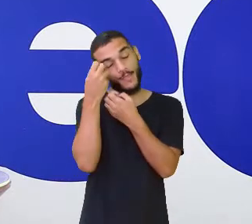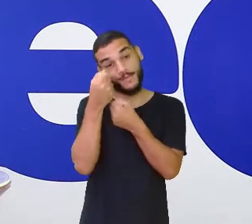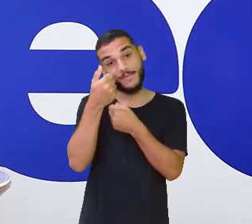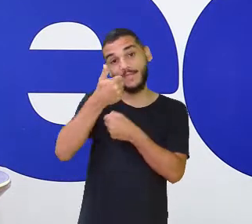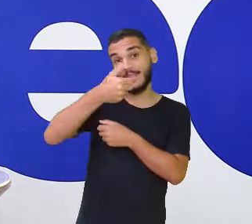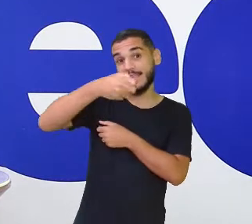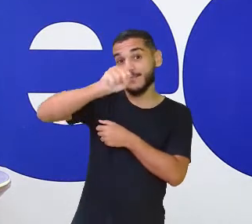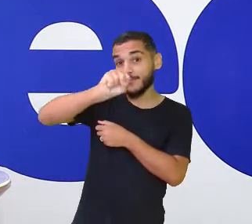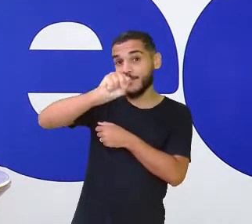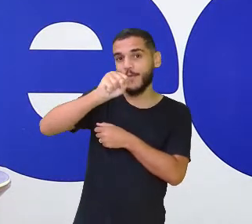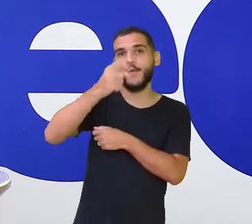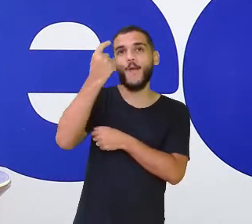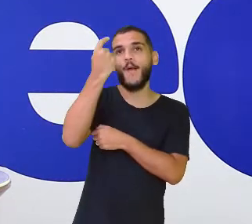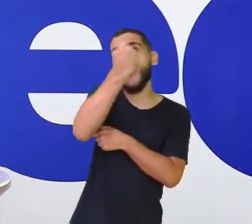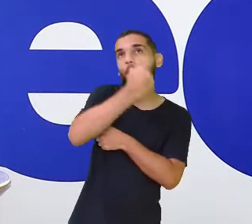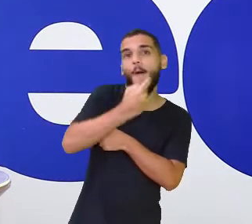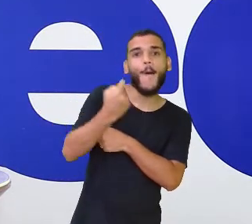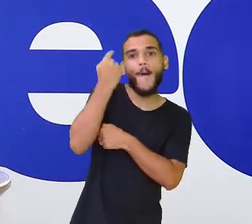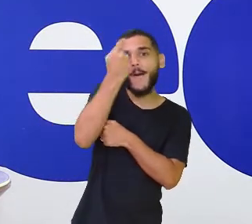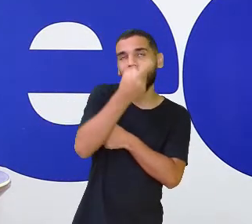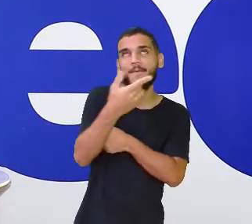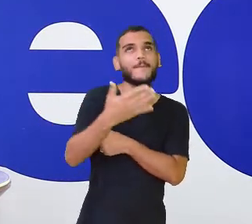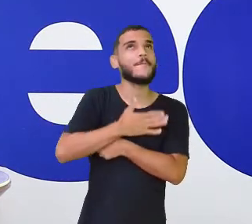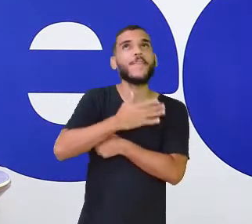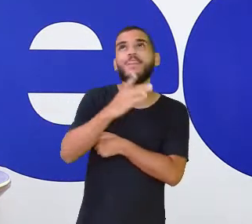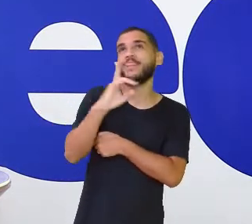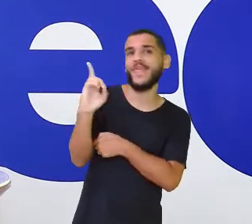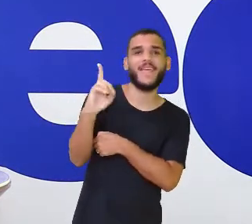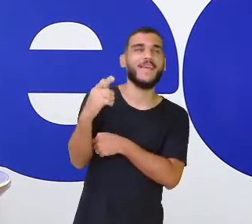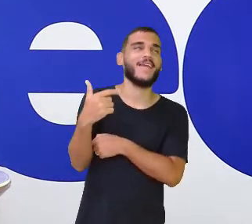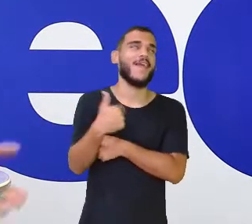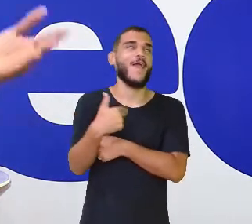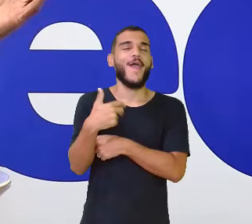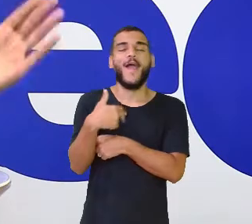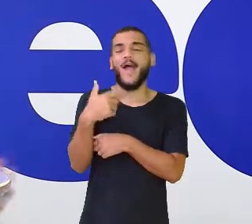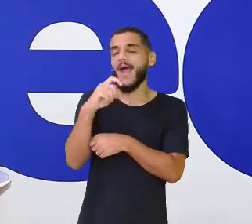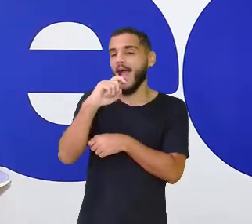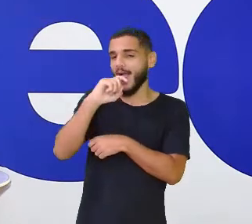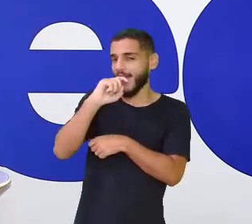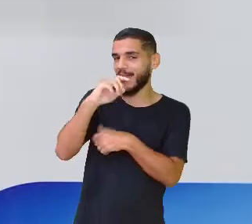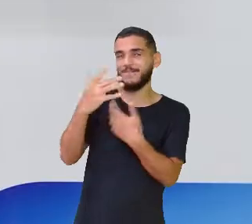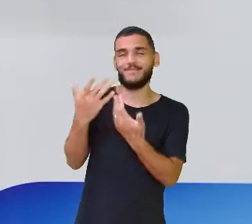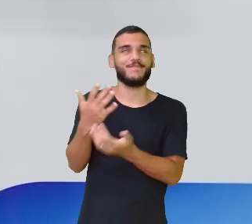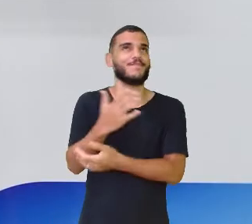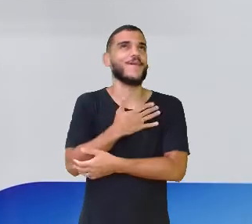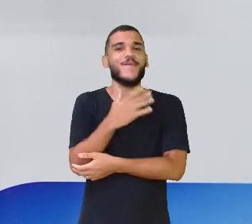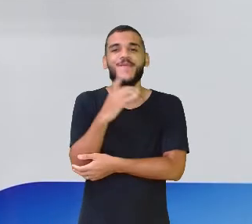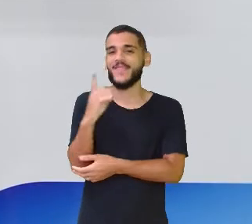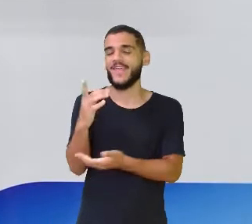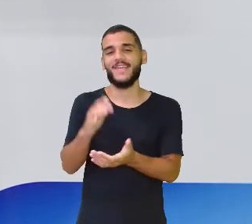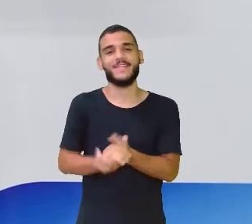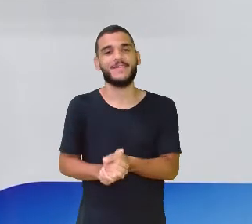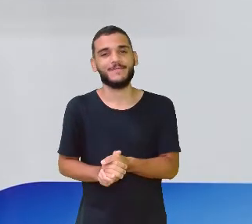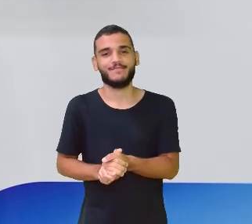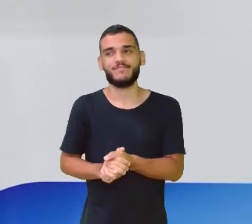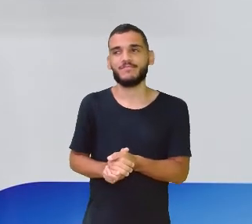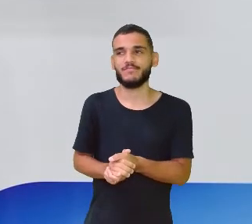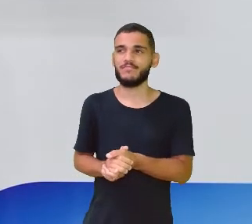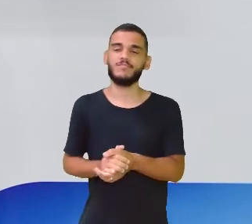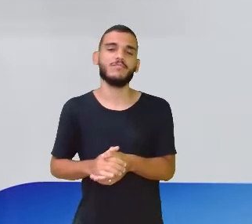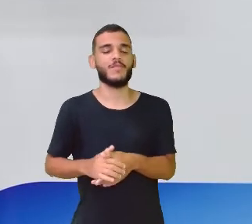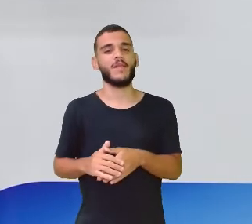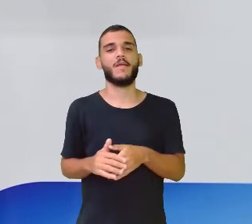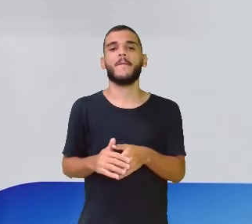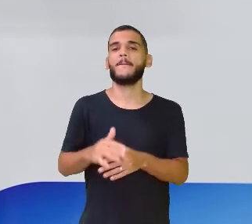não tô conseguindo dormir bem, minha Pra dormir gente. às 8 já tá dando trabalho, imagina 18, gente. Ele passa